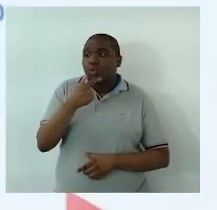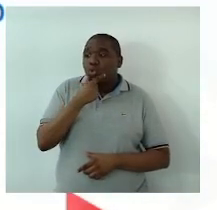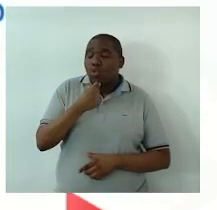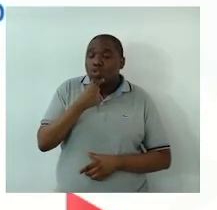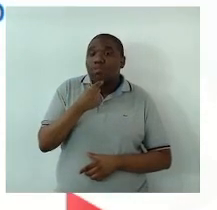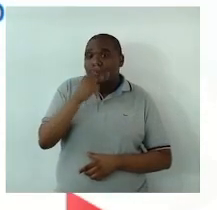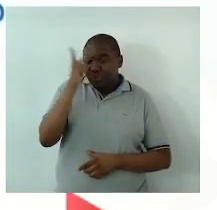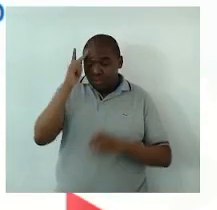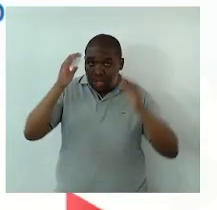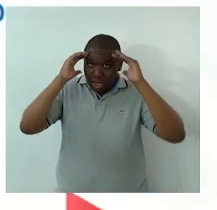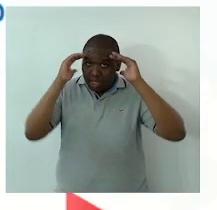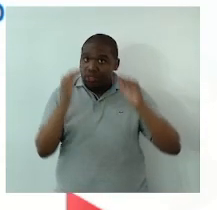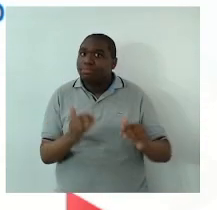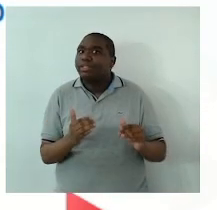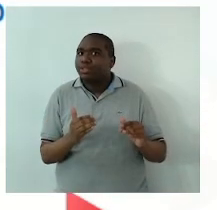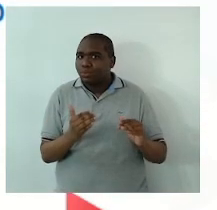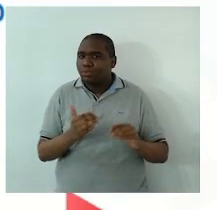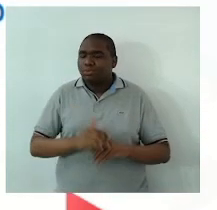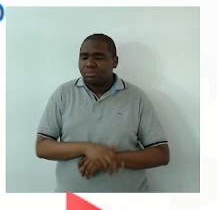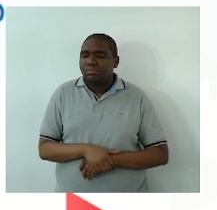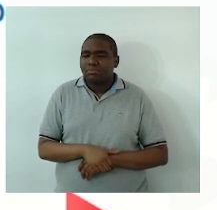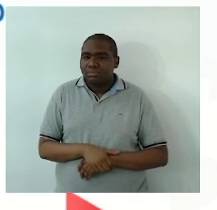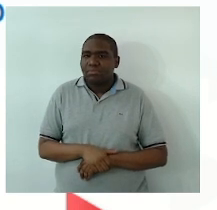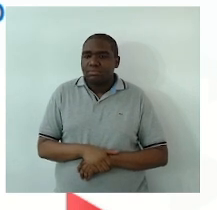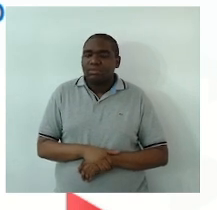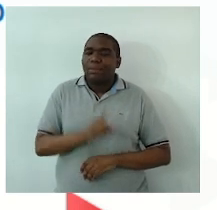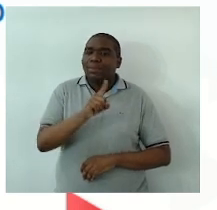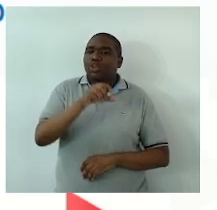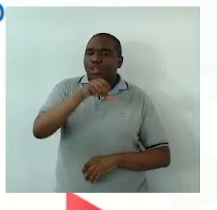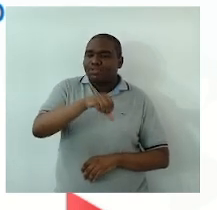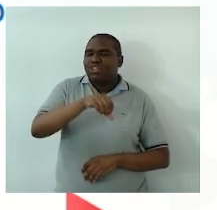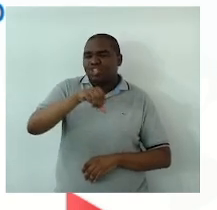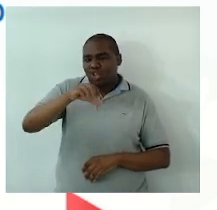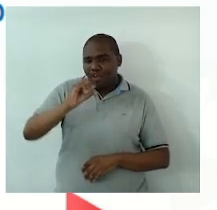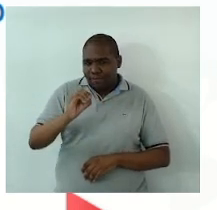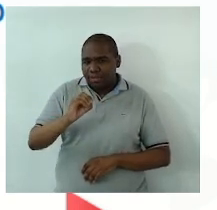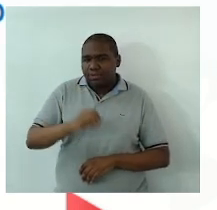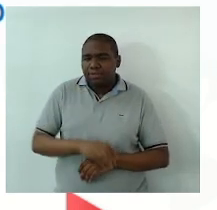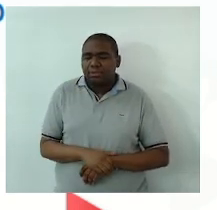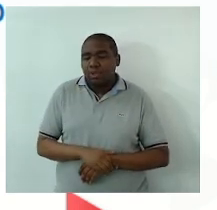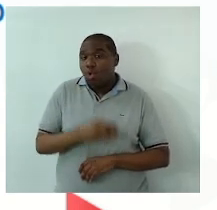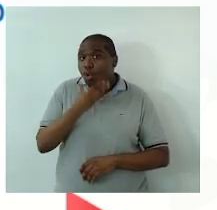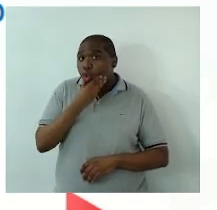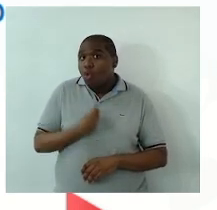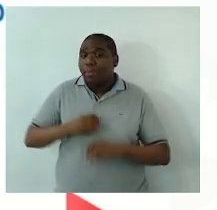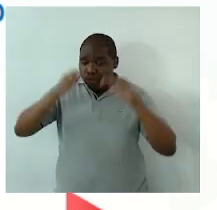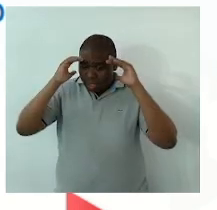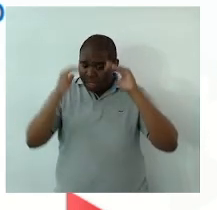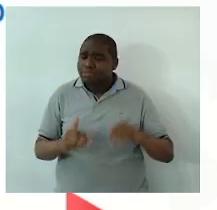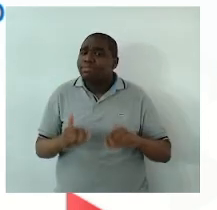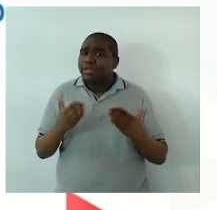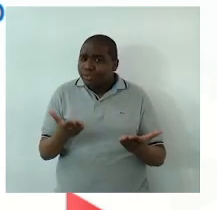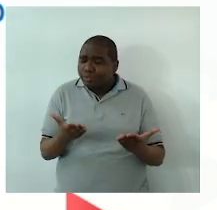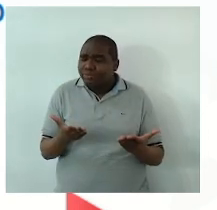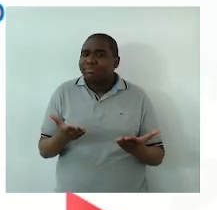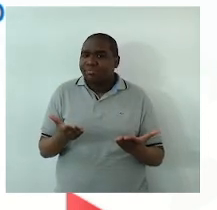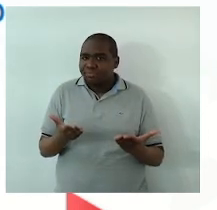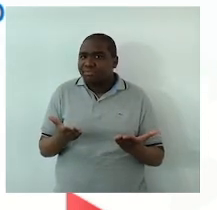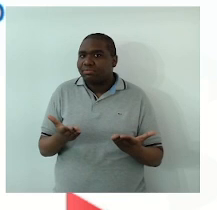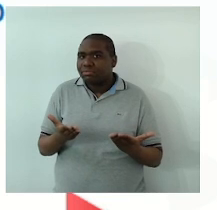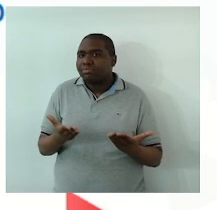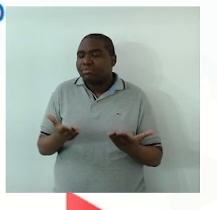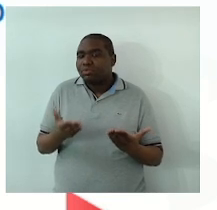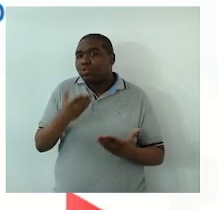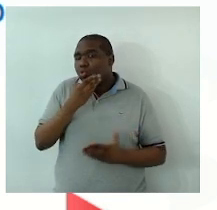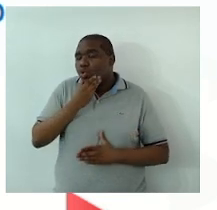Respeito, Men of Respect, de 1990. Homens de Respeito conta essa história.